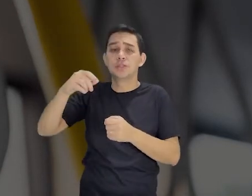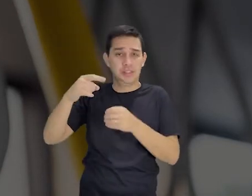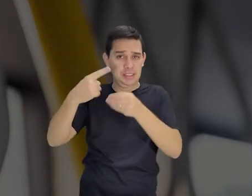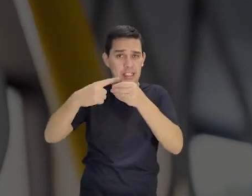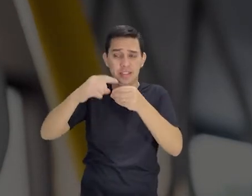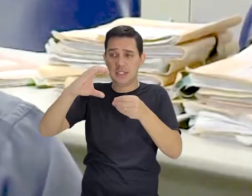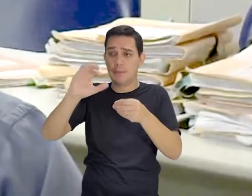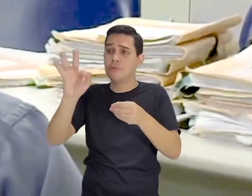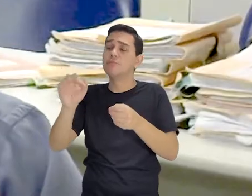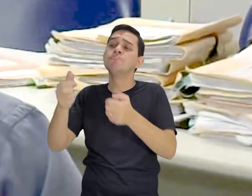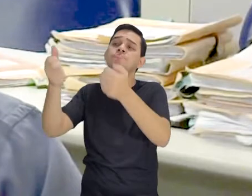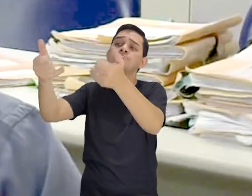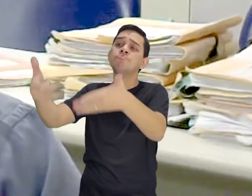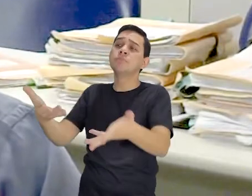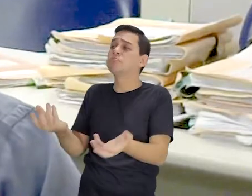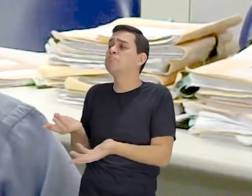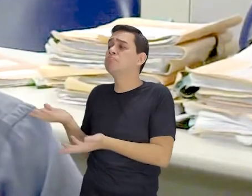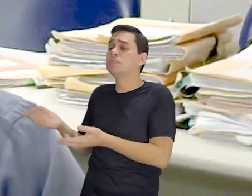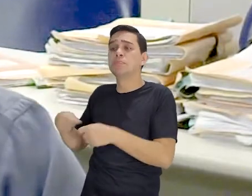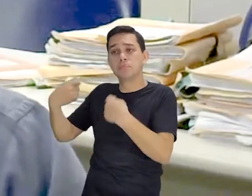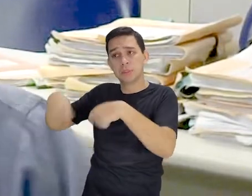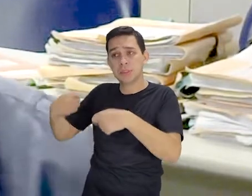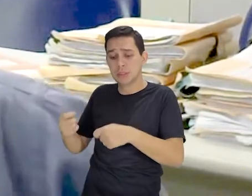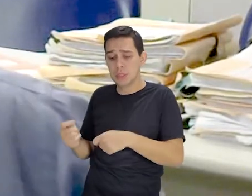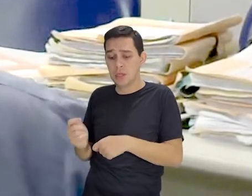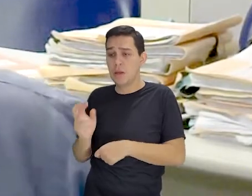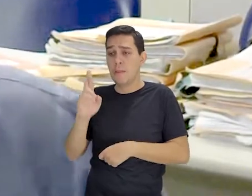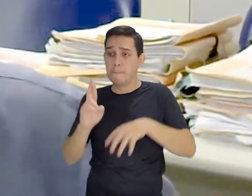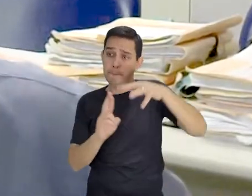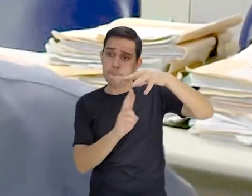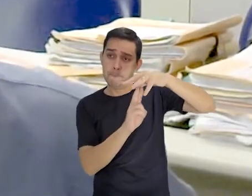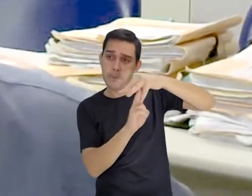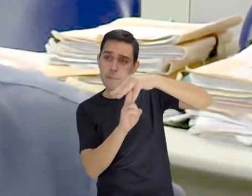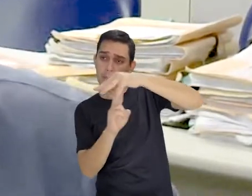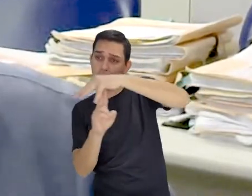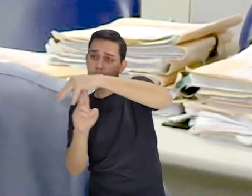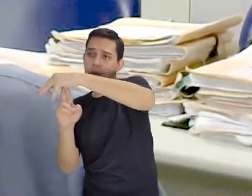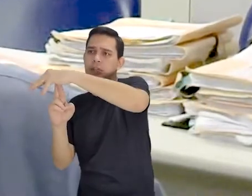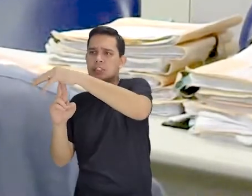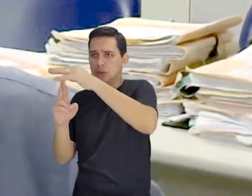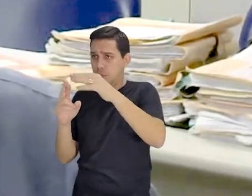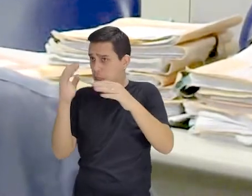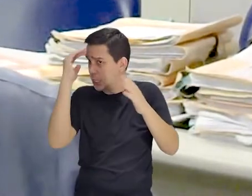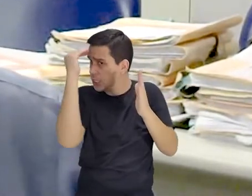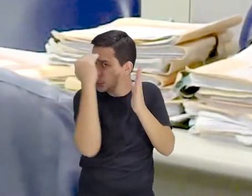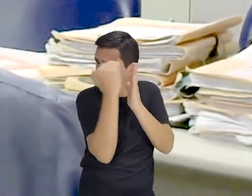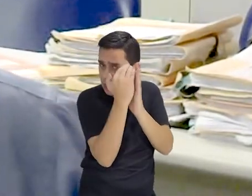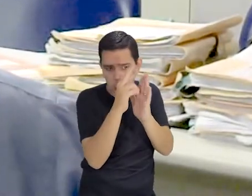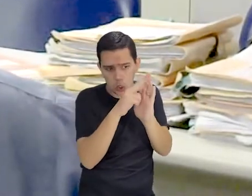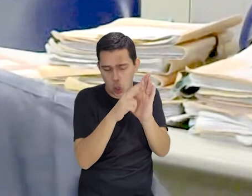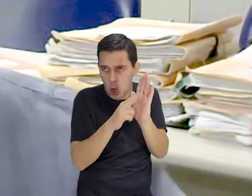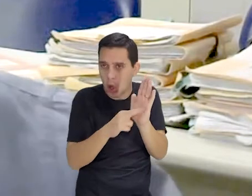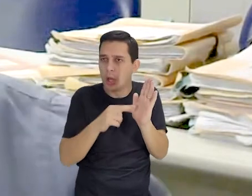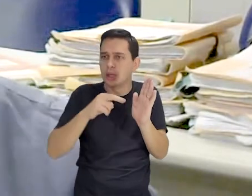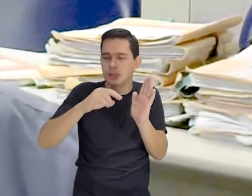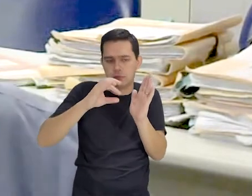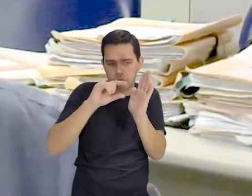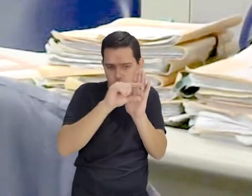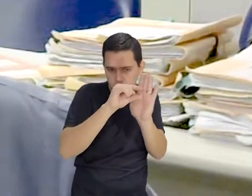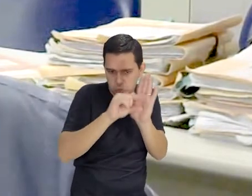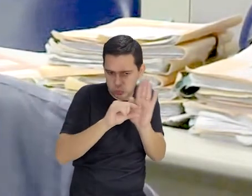nós completássemos a instalação de abrigos de acordo com as normas técnicas, para facilitar o acesso também